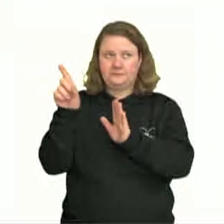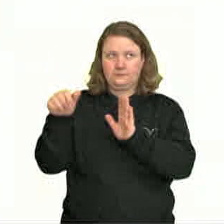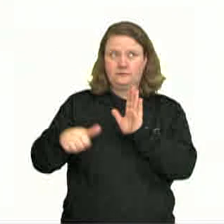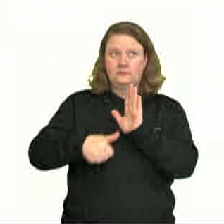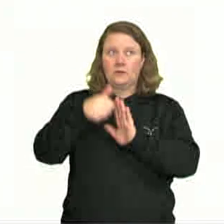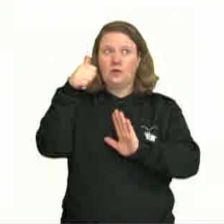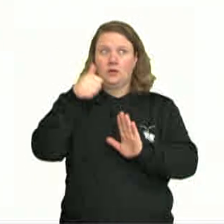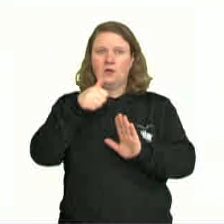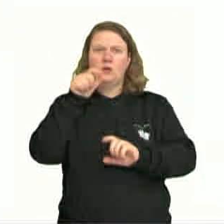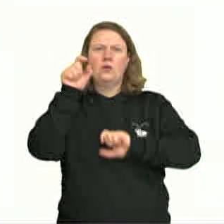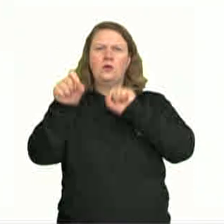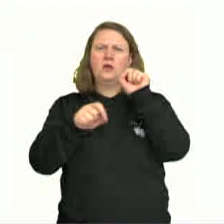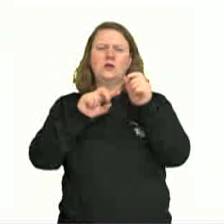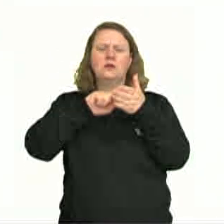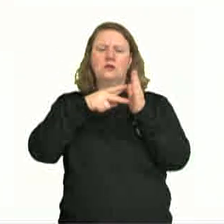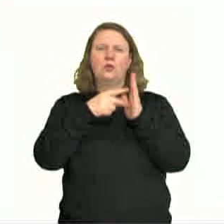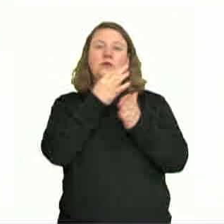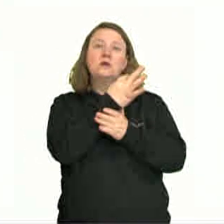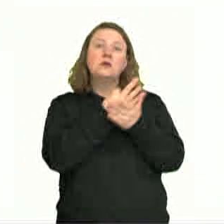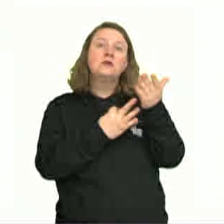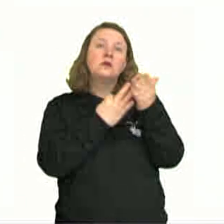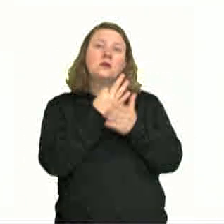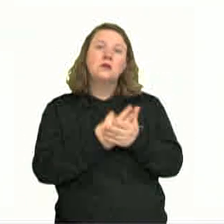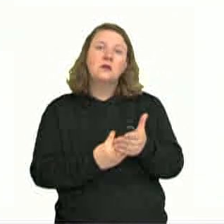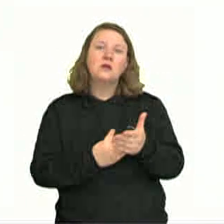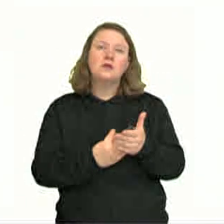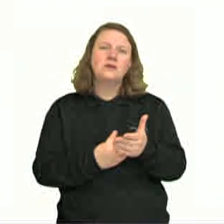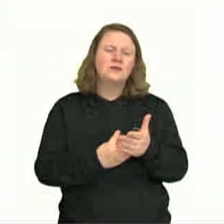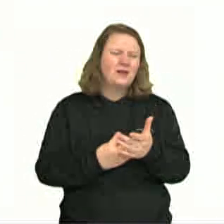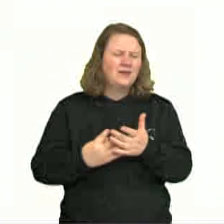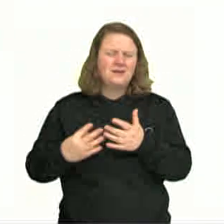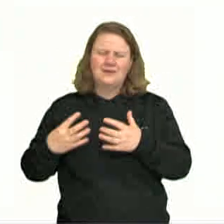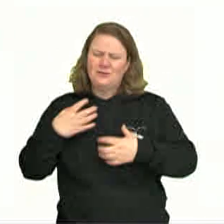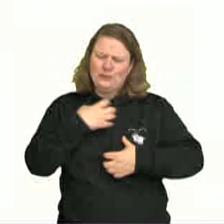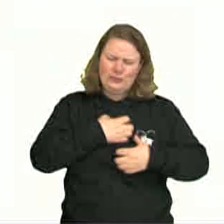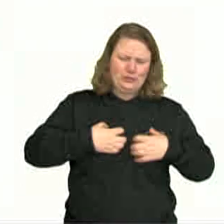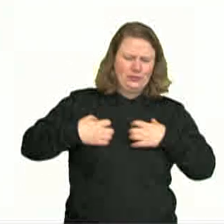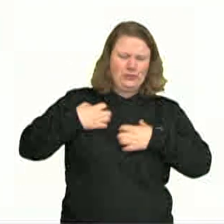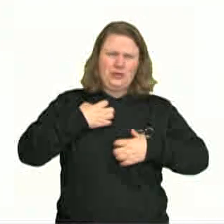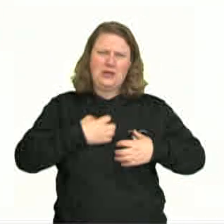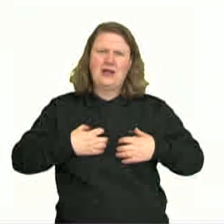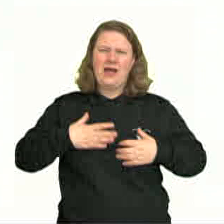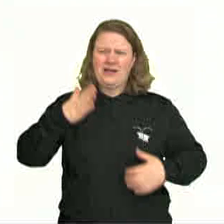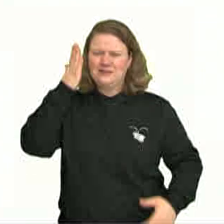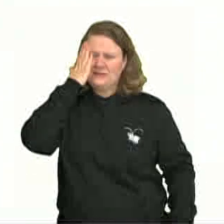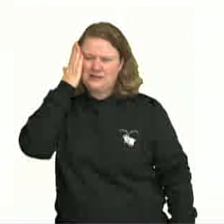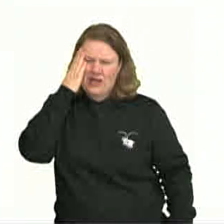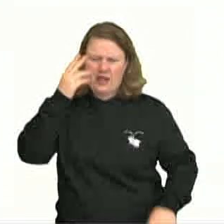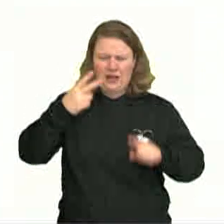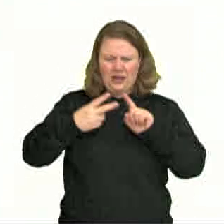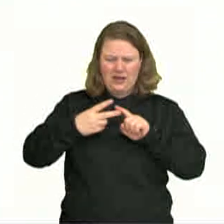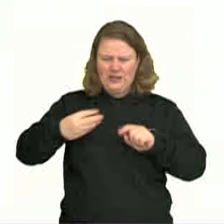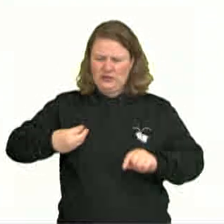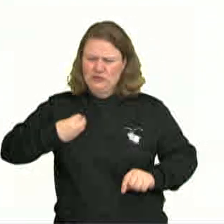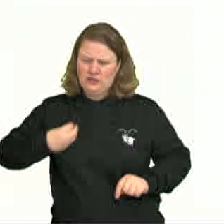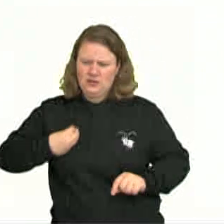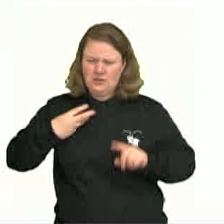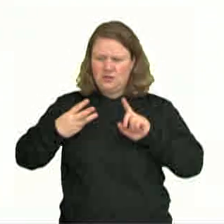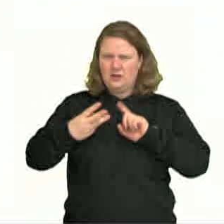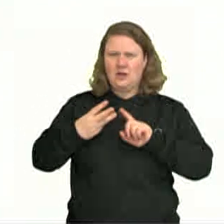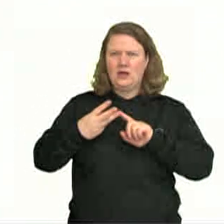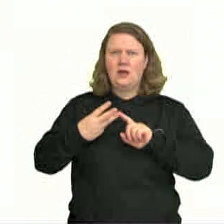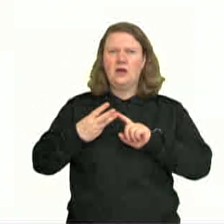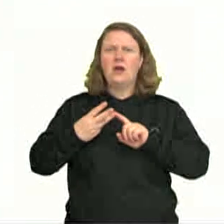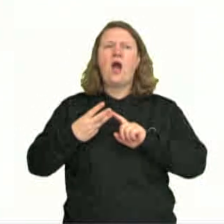o que trata o texto? Sobre o conflito entre saber, existir e desejar algo, né? De fato, ele se debruça